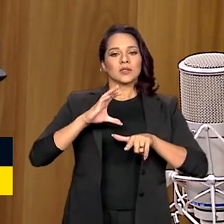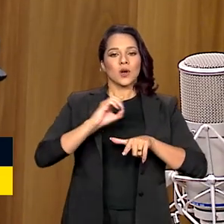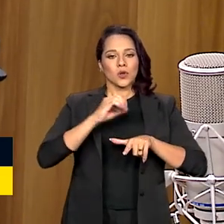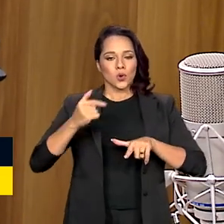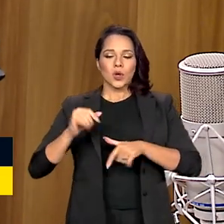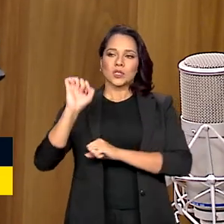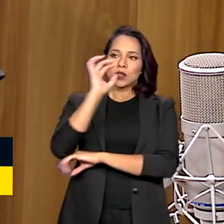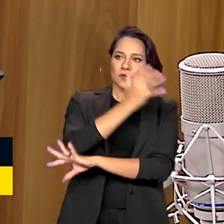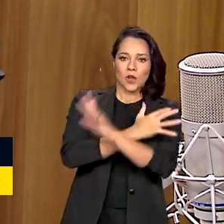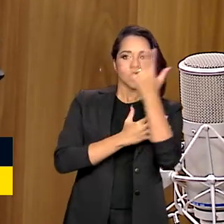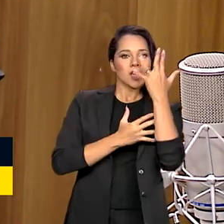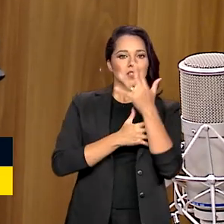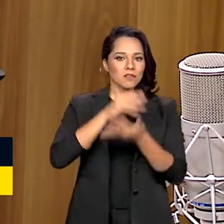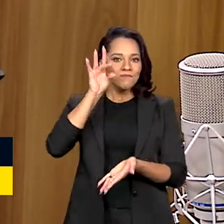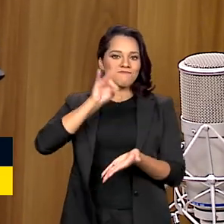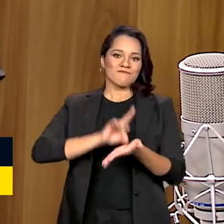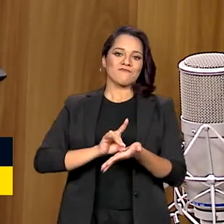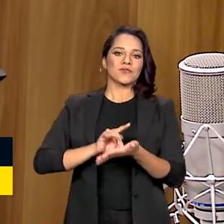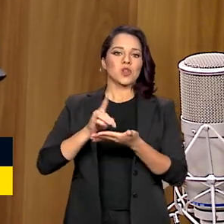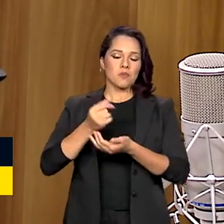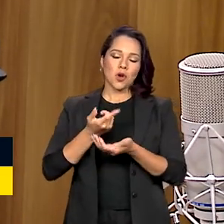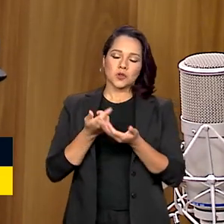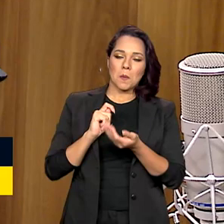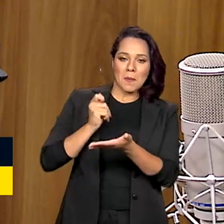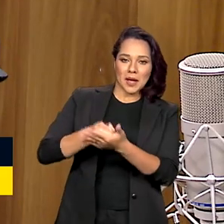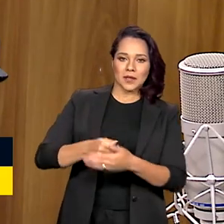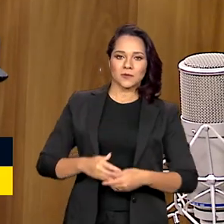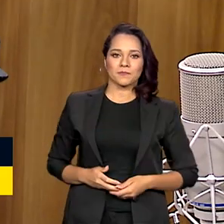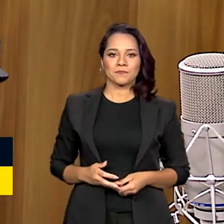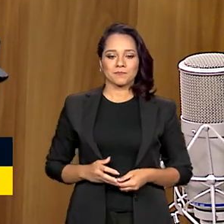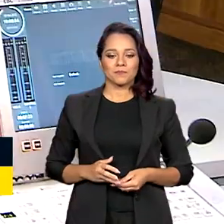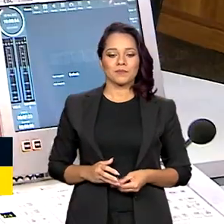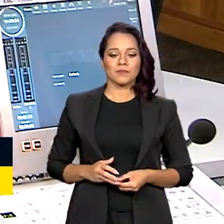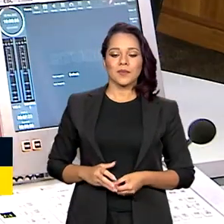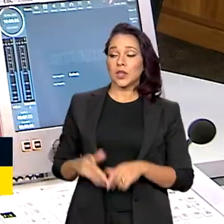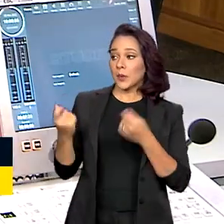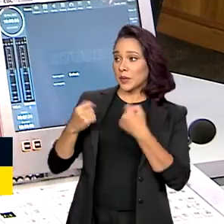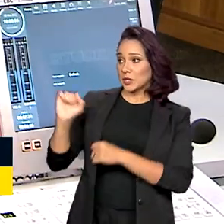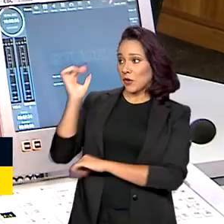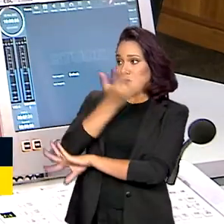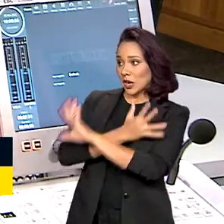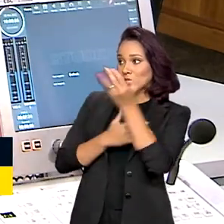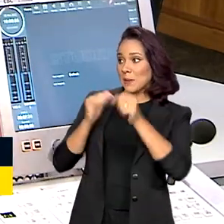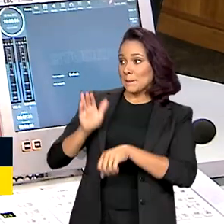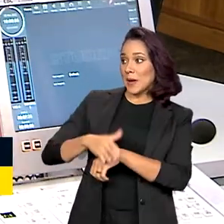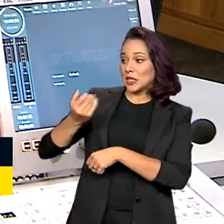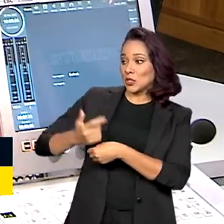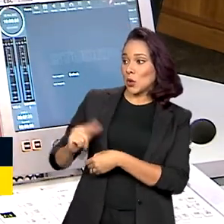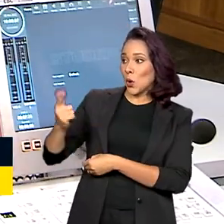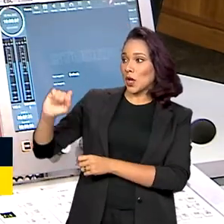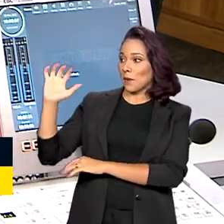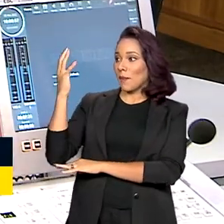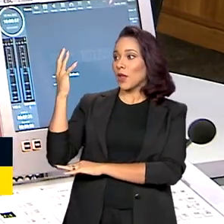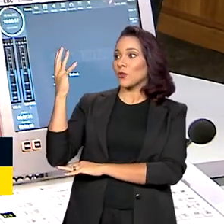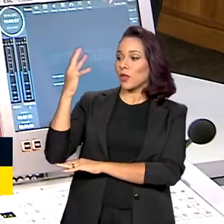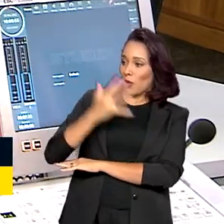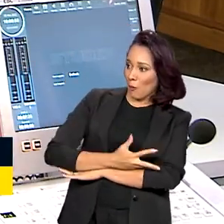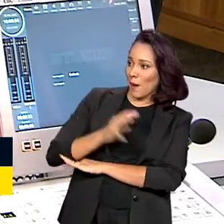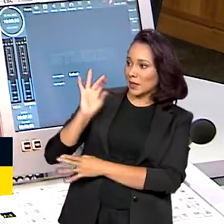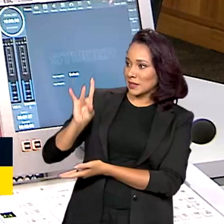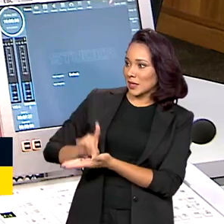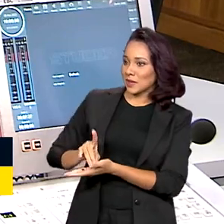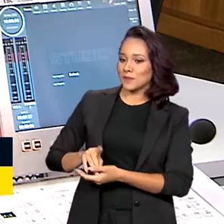nativa, e aí você vai ter um ativo ambiental que pode ser remunerado. É preciso que a floresta seja mais lucrativa de pé do que derrubada, né,